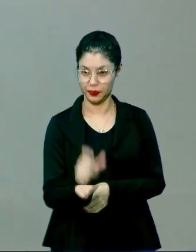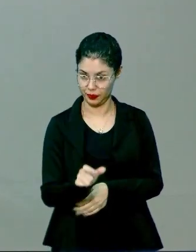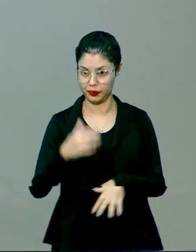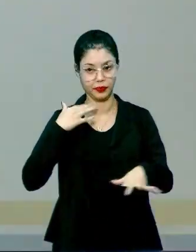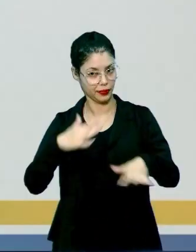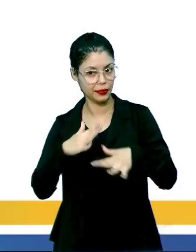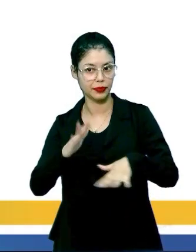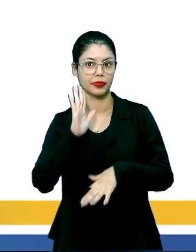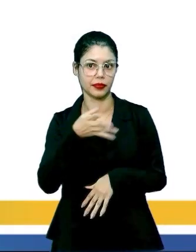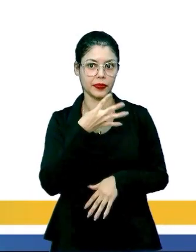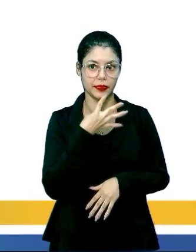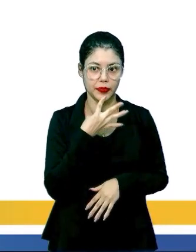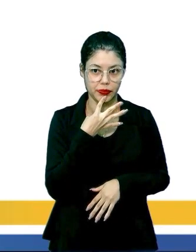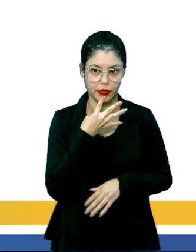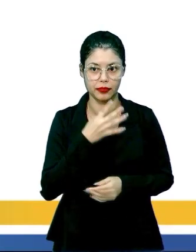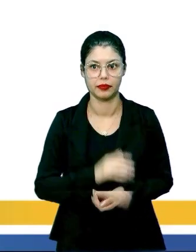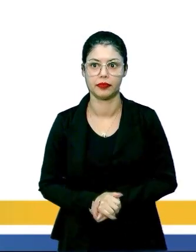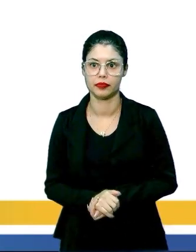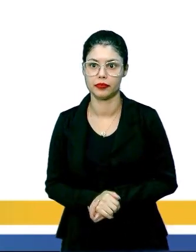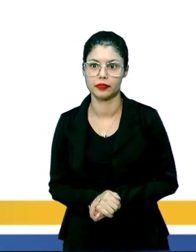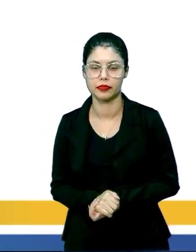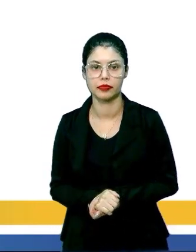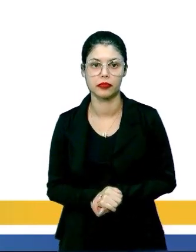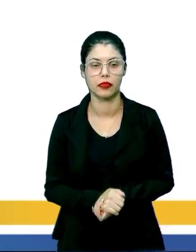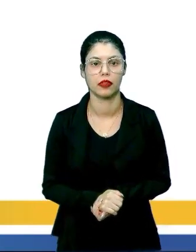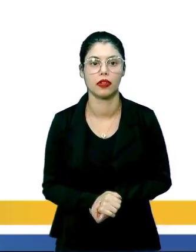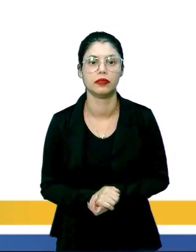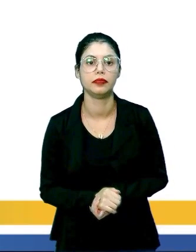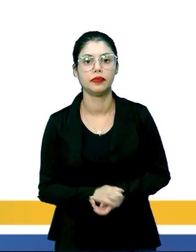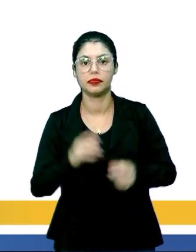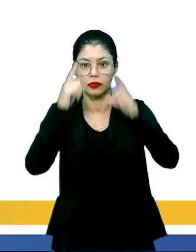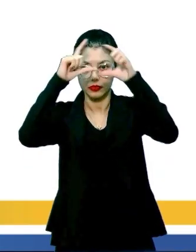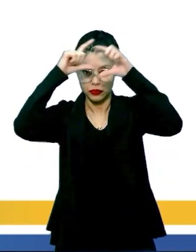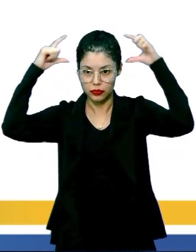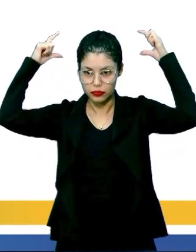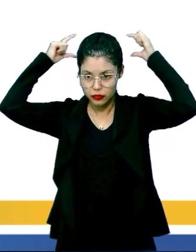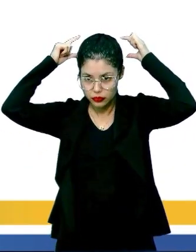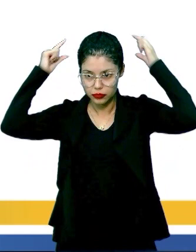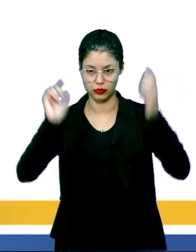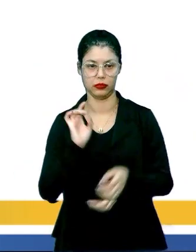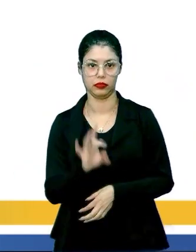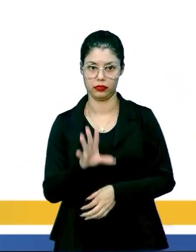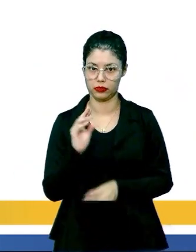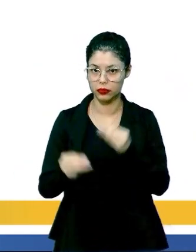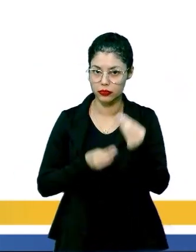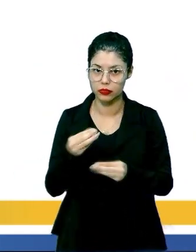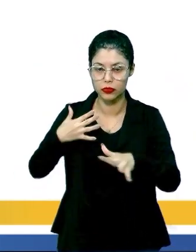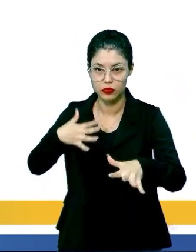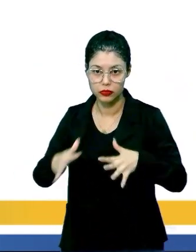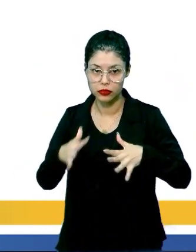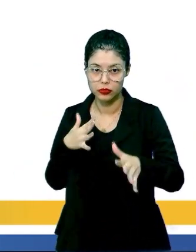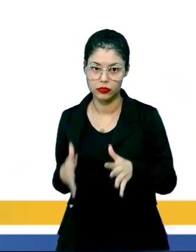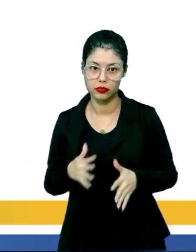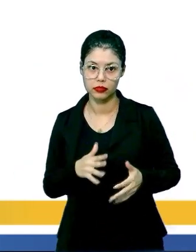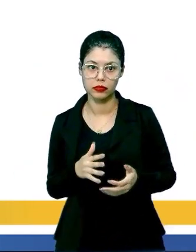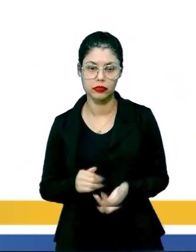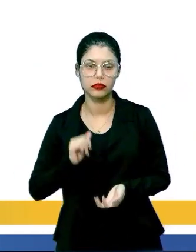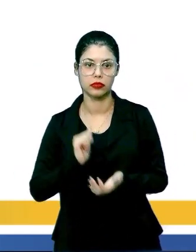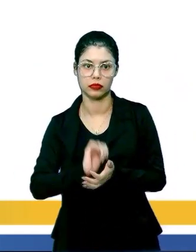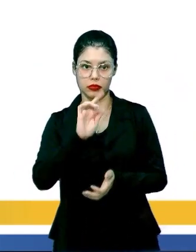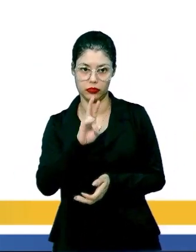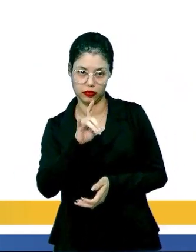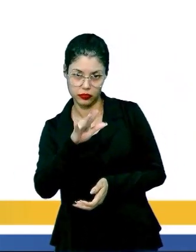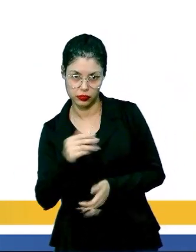desse movimento, né, que nós vamos falar agora. O cangaço ele deve ser compreendido sobretudo como um movimento de